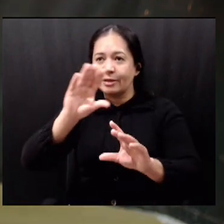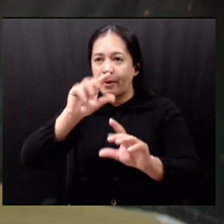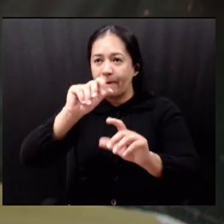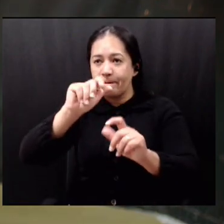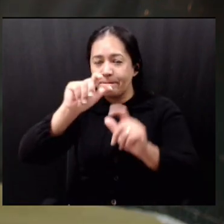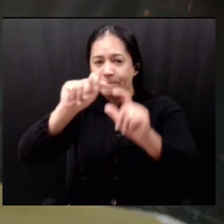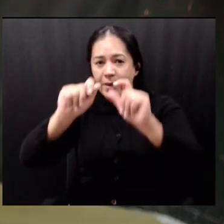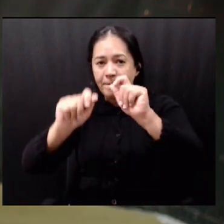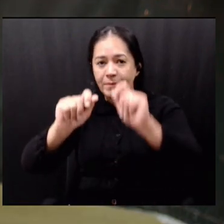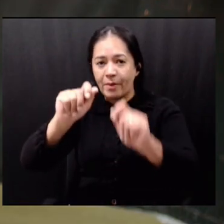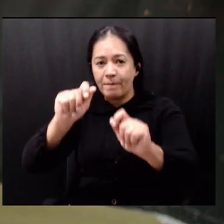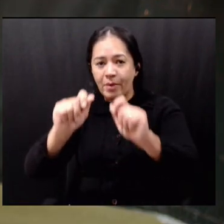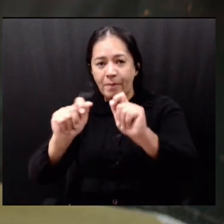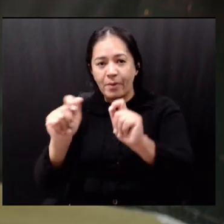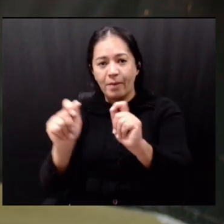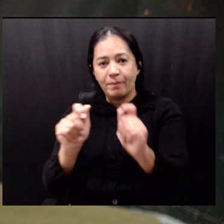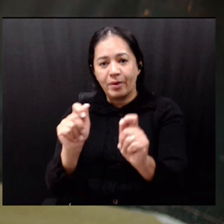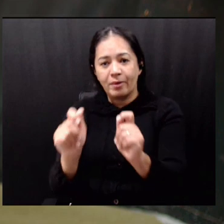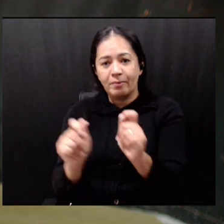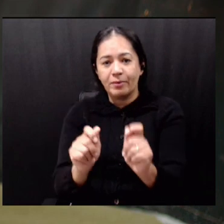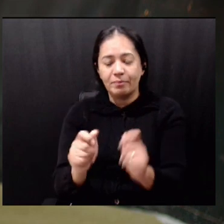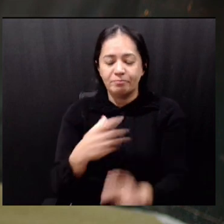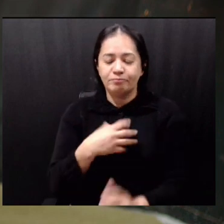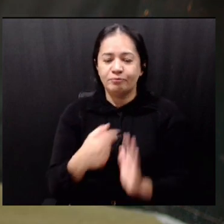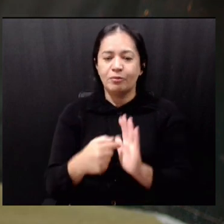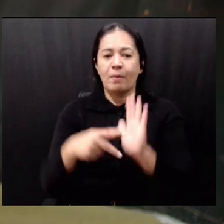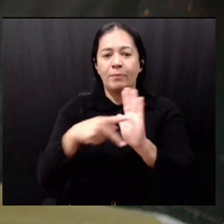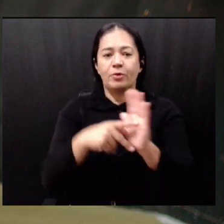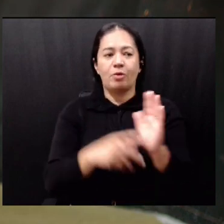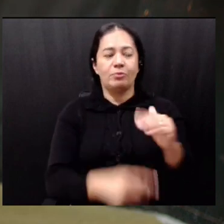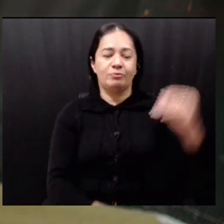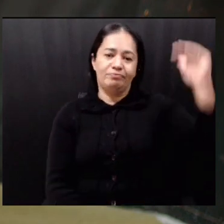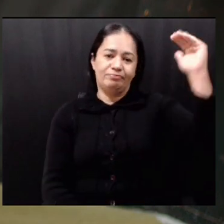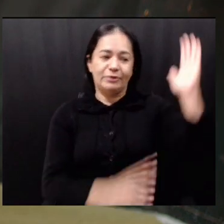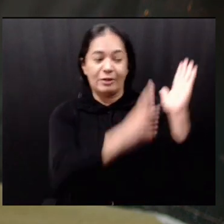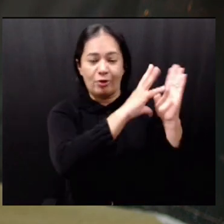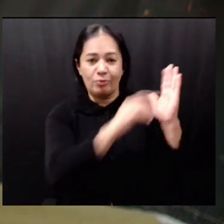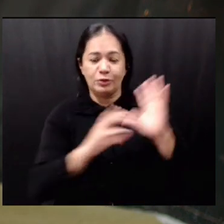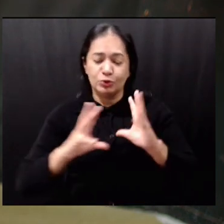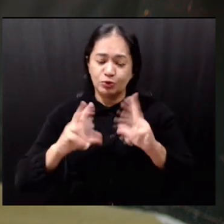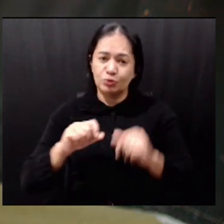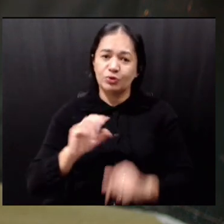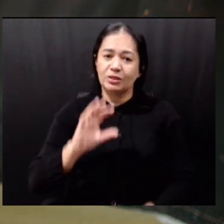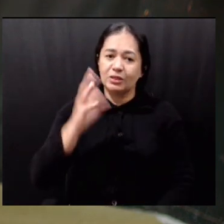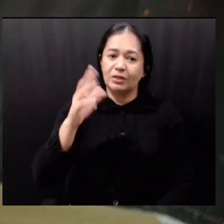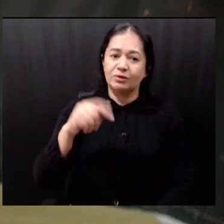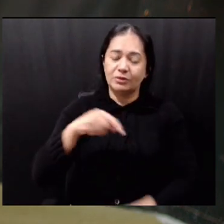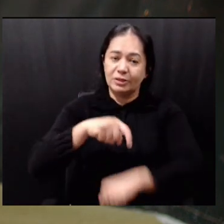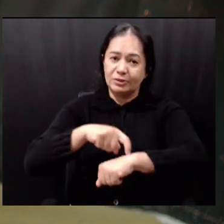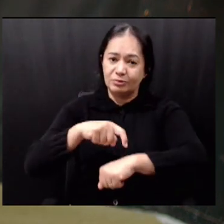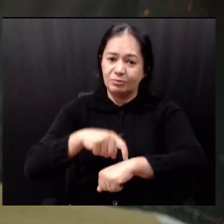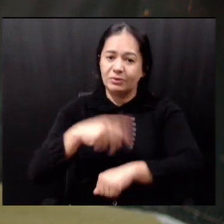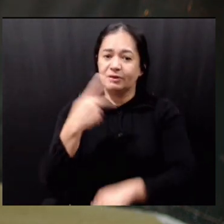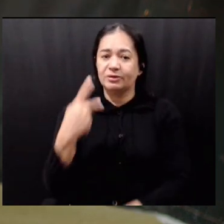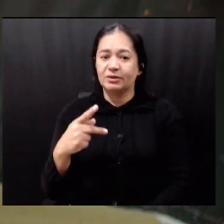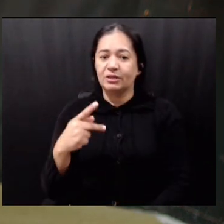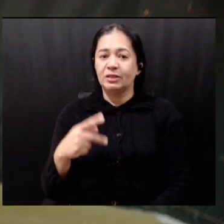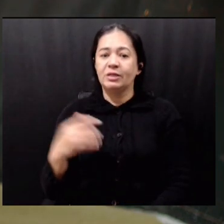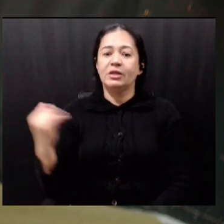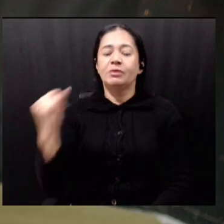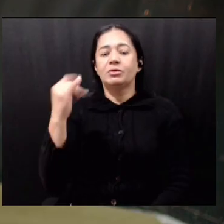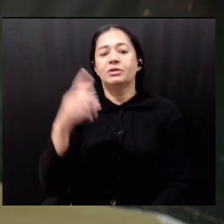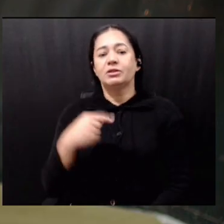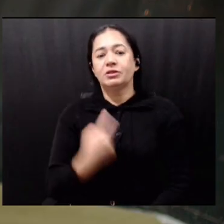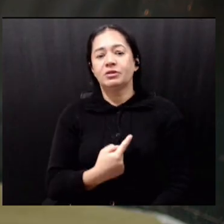adulto e ela vai levar para a vida tudo o que acontece nesse momento dela. Então é importante a gente se